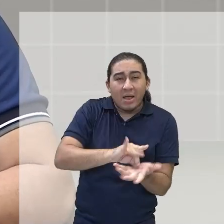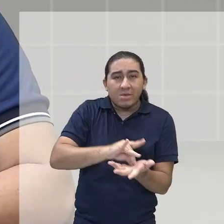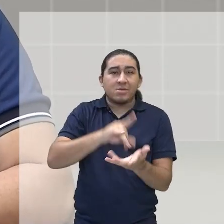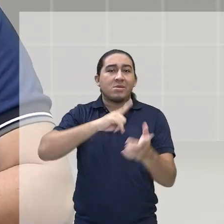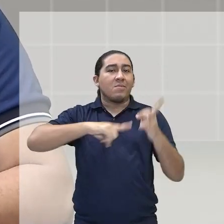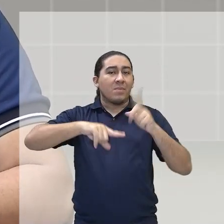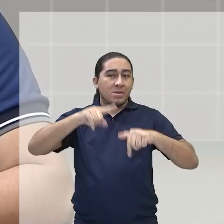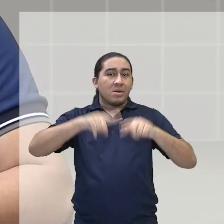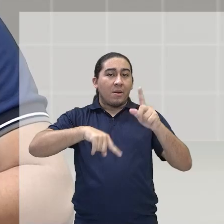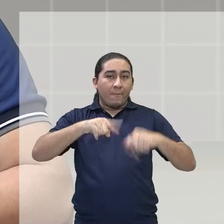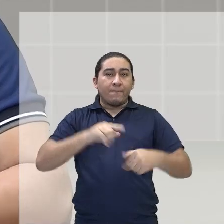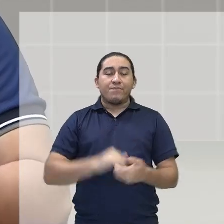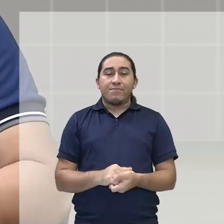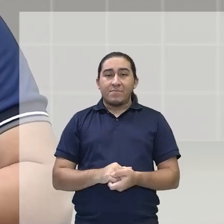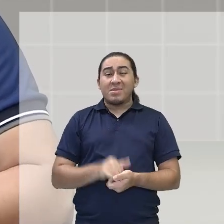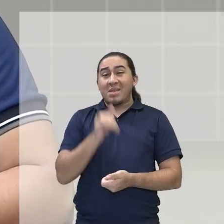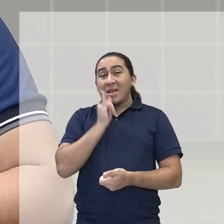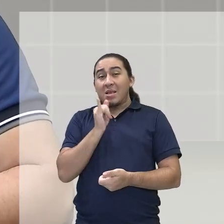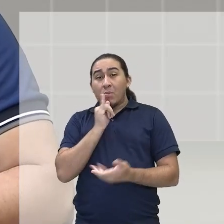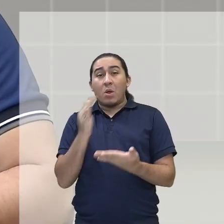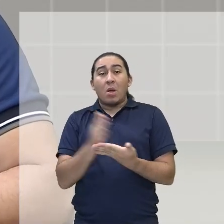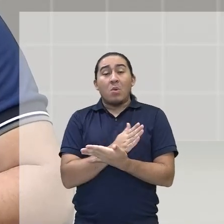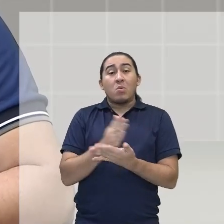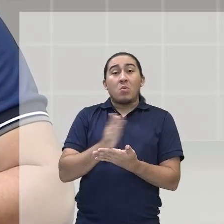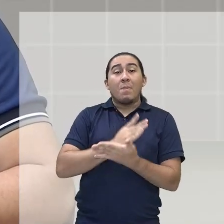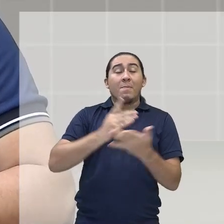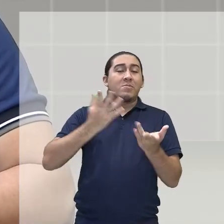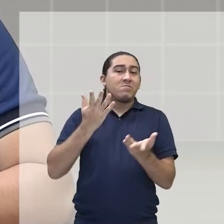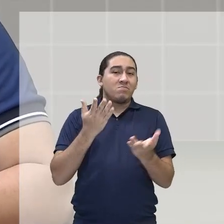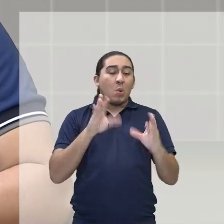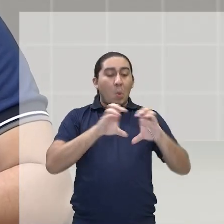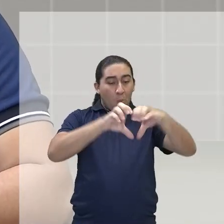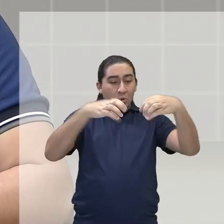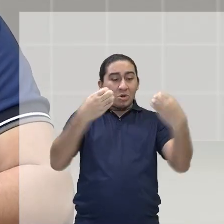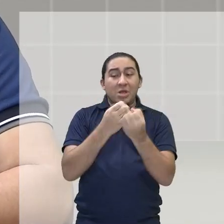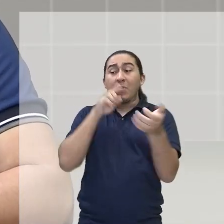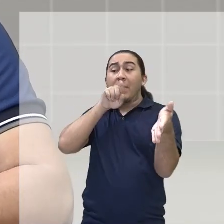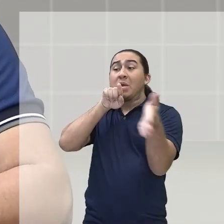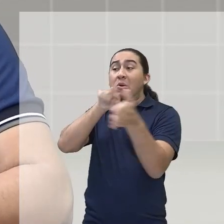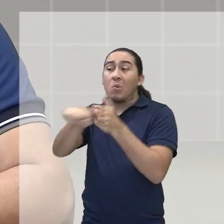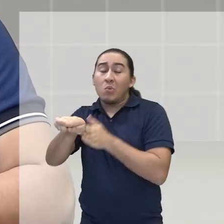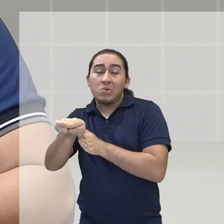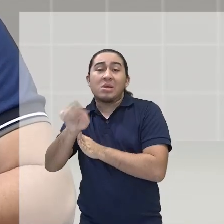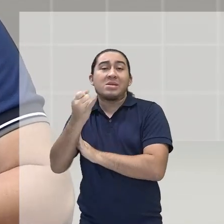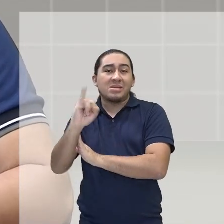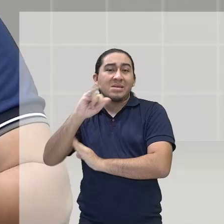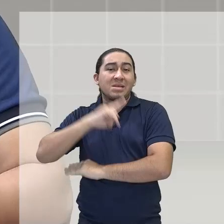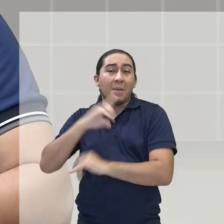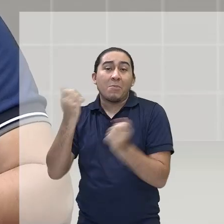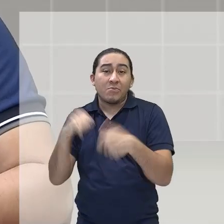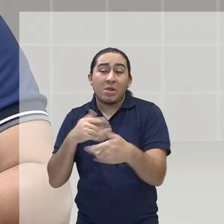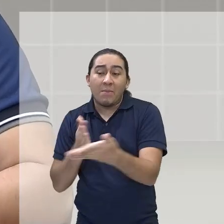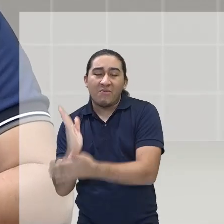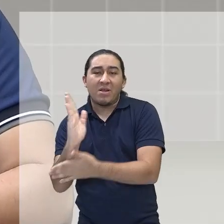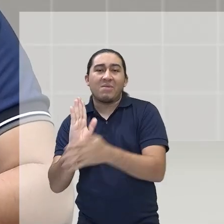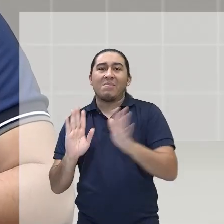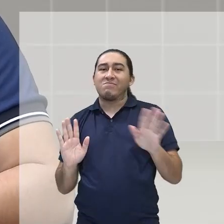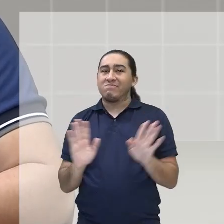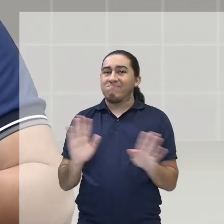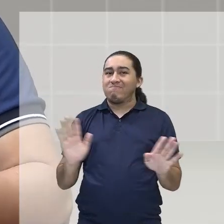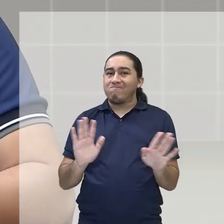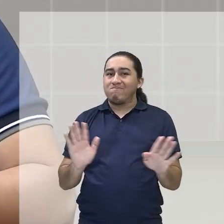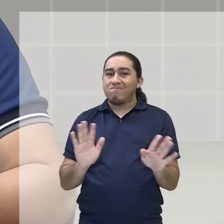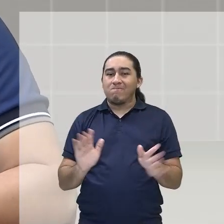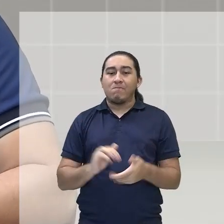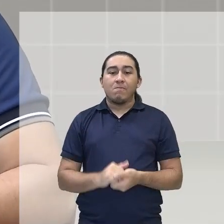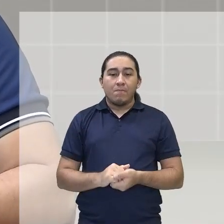assim, muitas vezes a comunidade já chega da gente perguntando se a turma vai funcionar. Porém, a gente tem essa questão. Depende, na verdade,